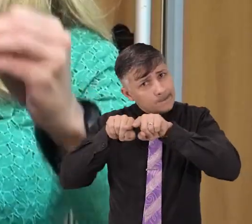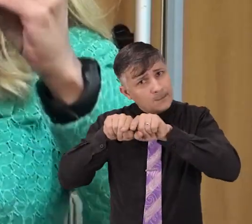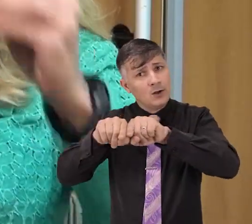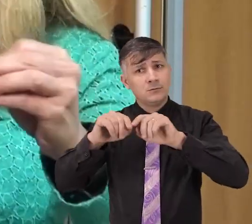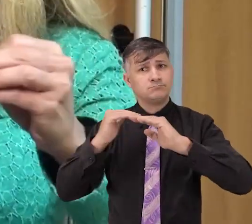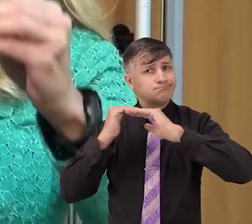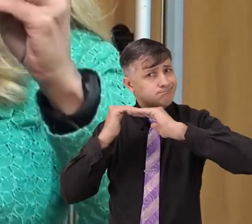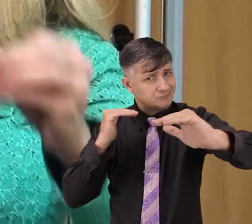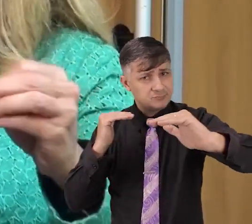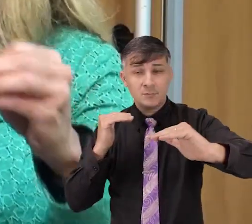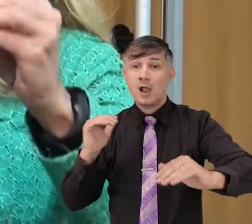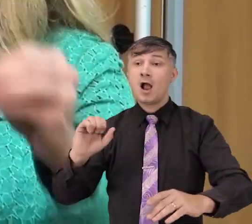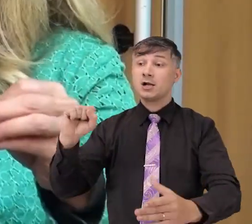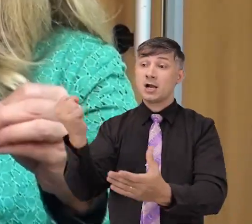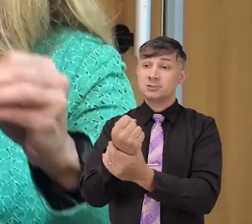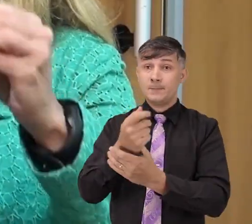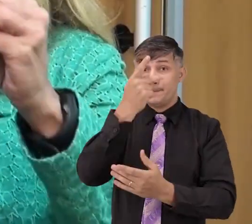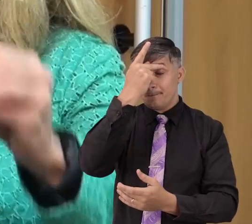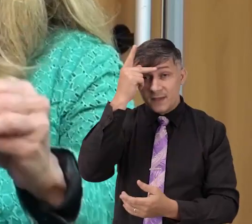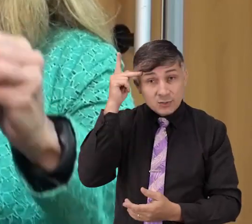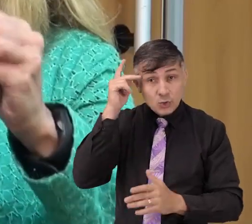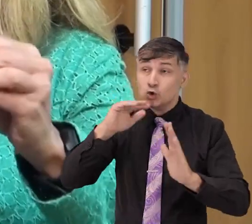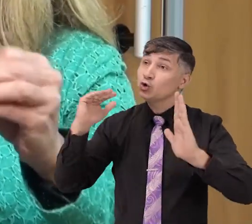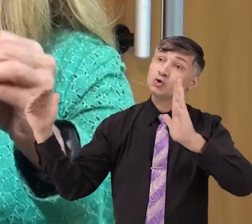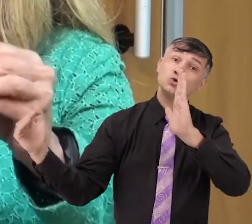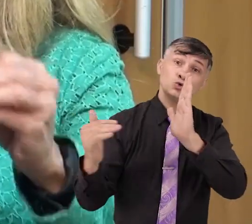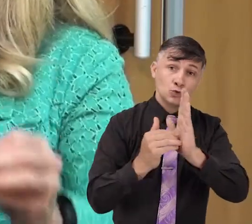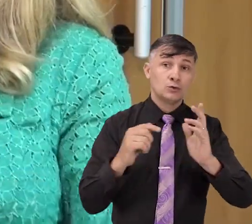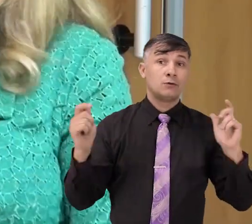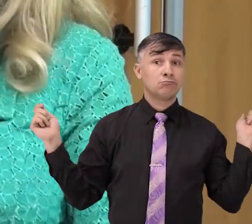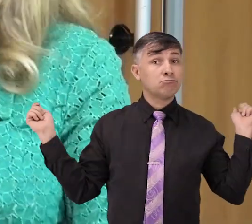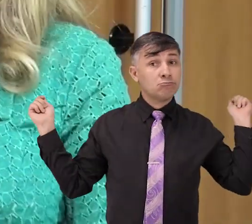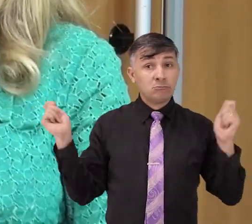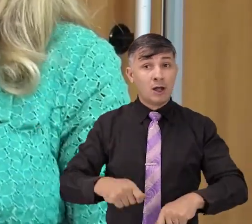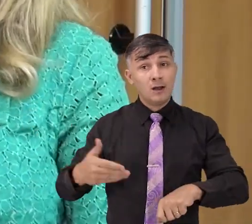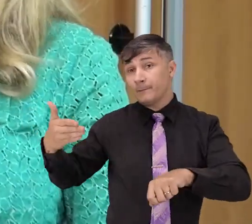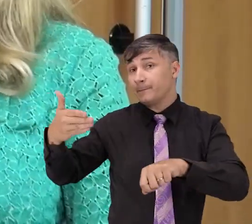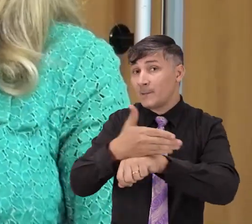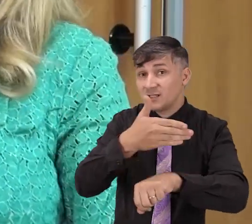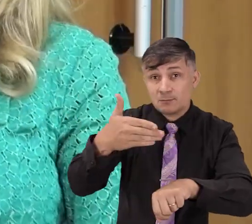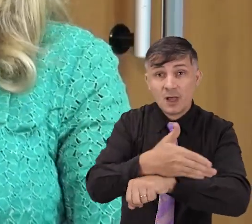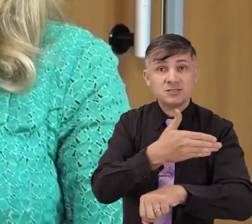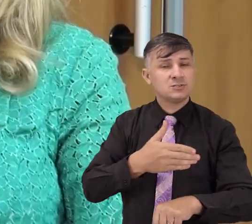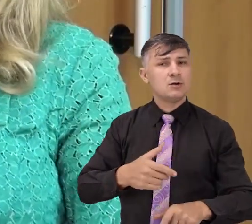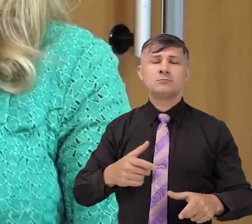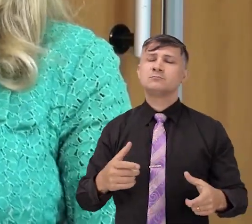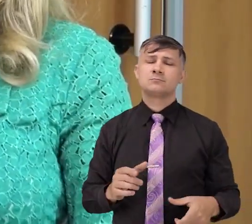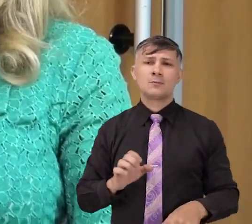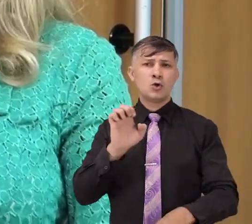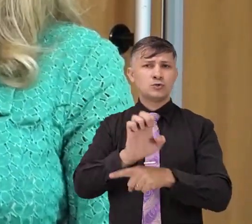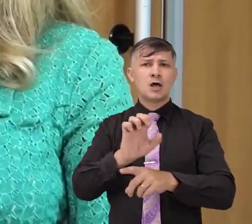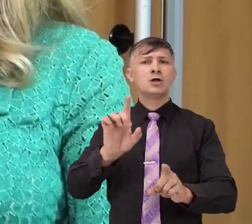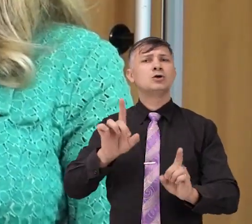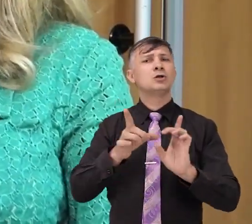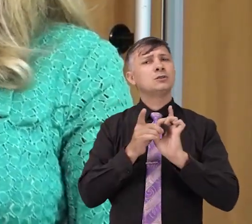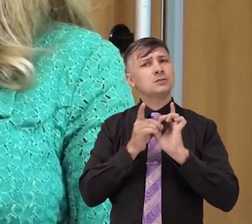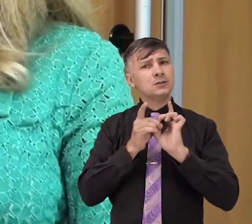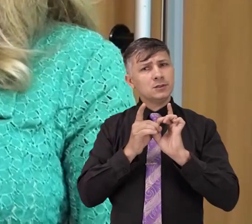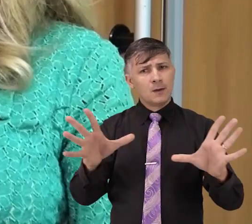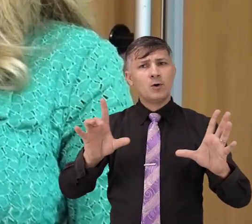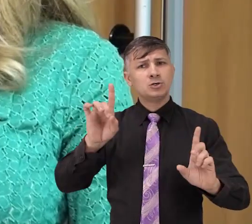garantir que as pessoas possam ter efetivamente participação. Eu digo que Estado Democrático de Direito, ele tem que